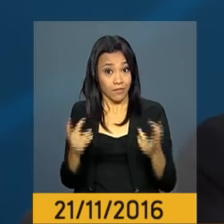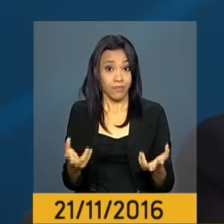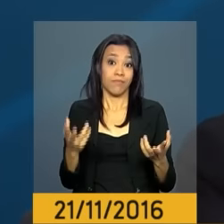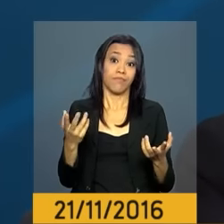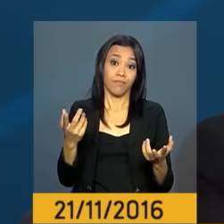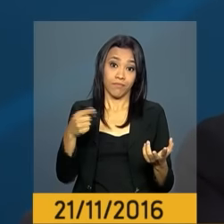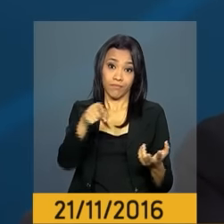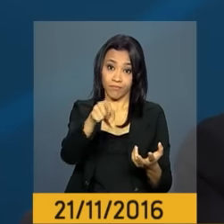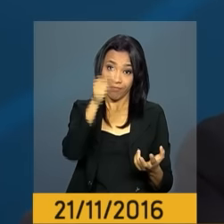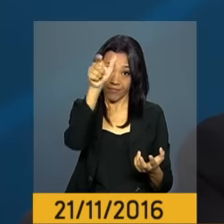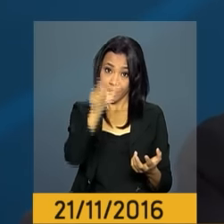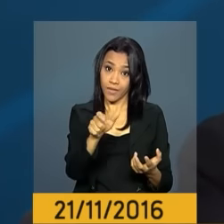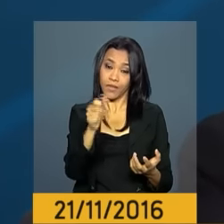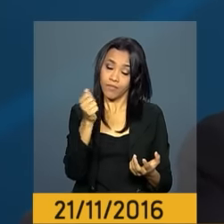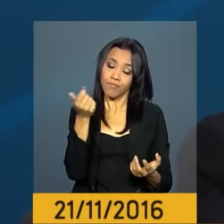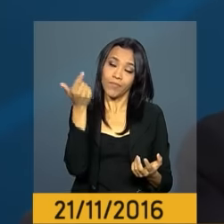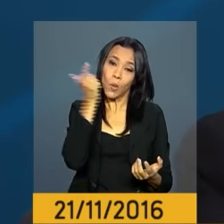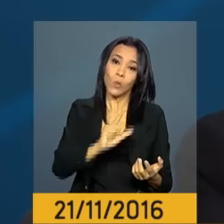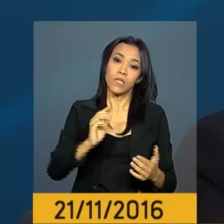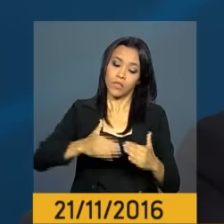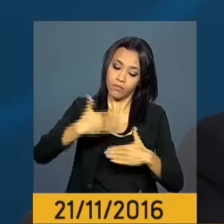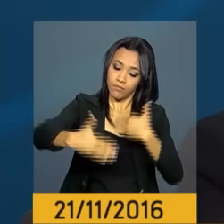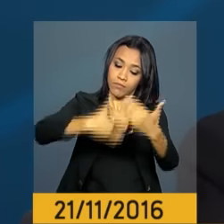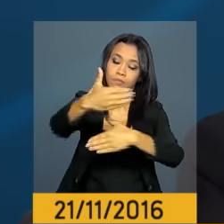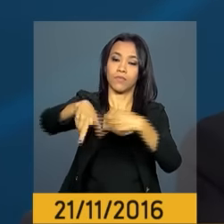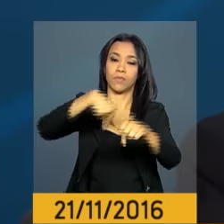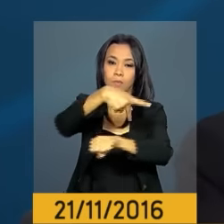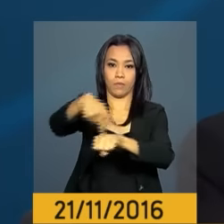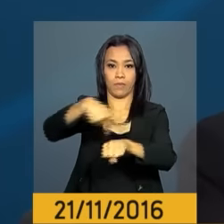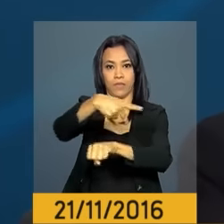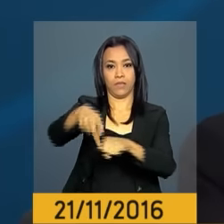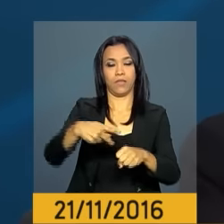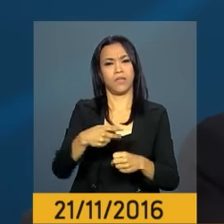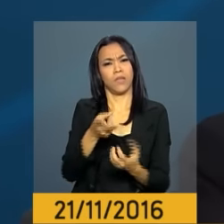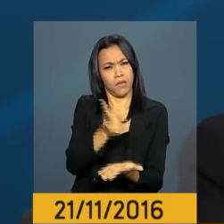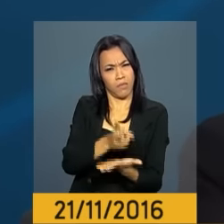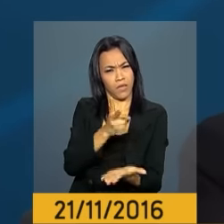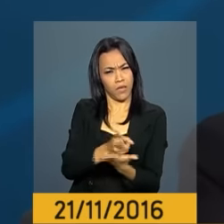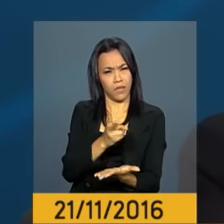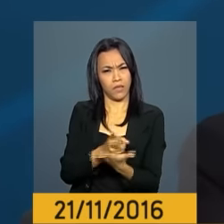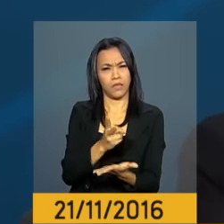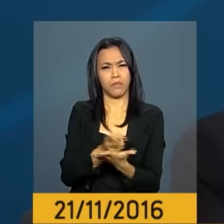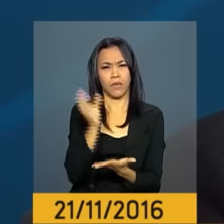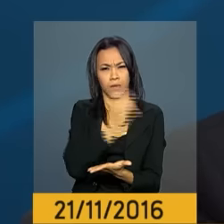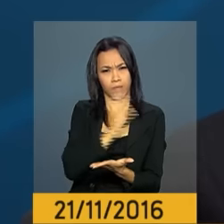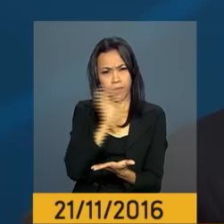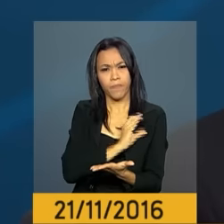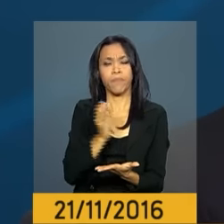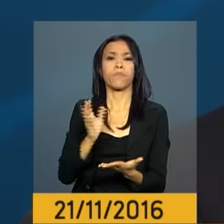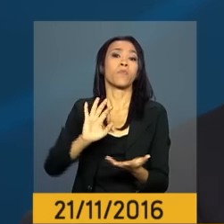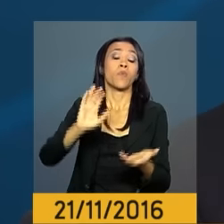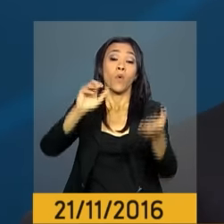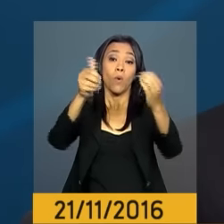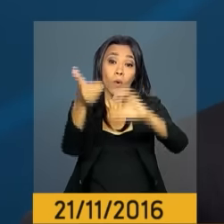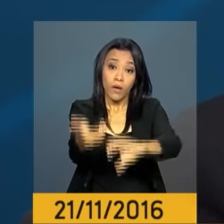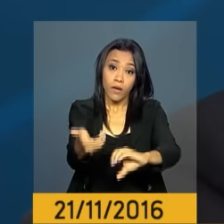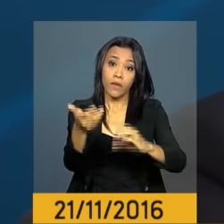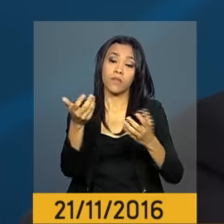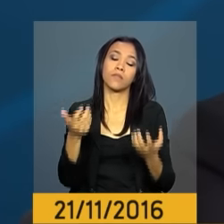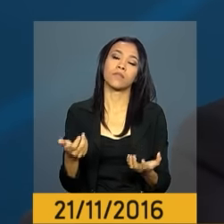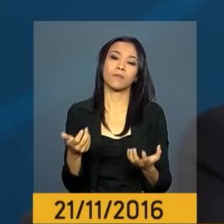nosso país. Não é? E com a mesma celeridade, com a mesma rapidez, o Congresso prorrogou